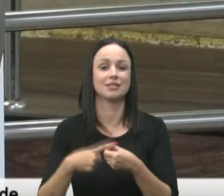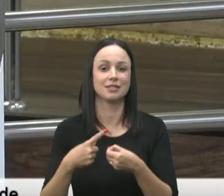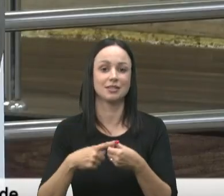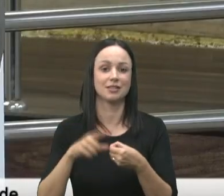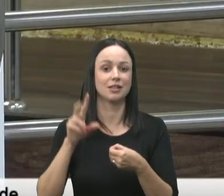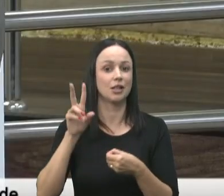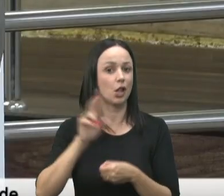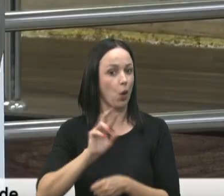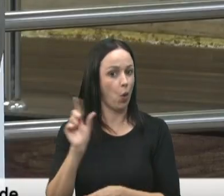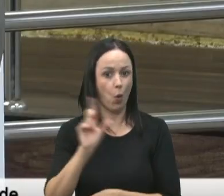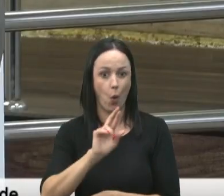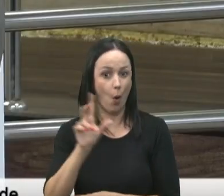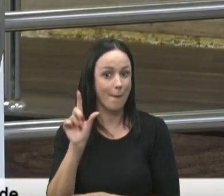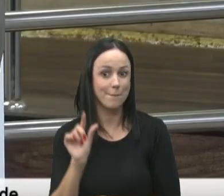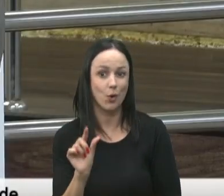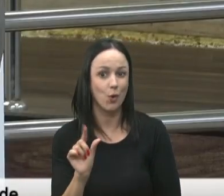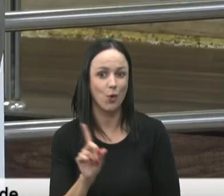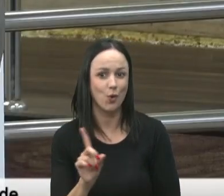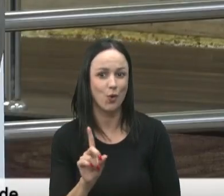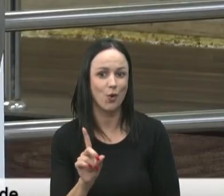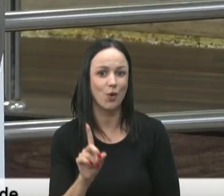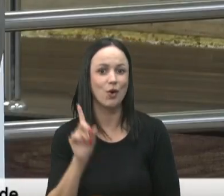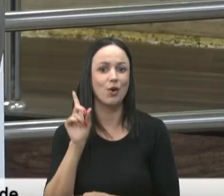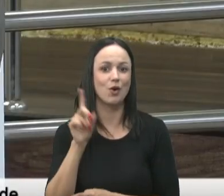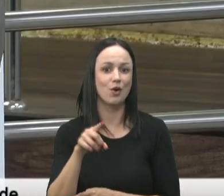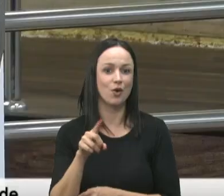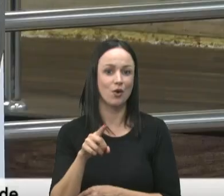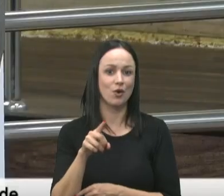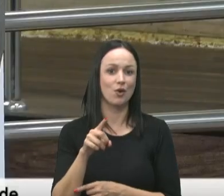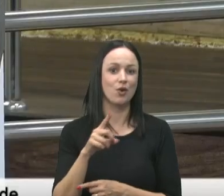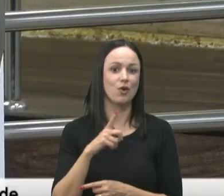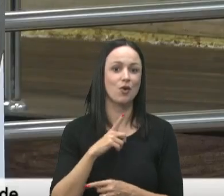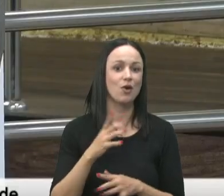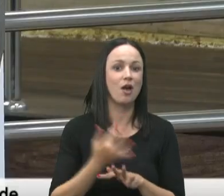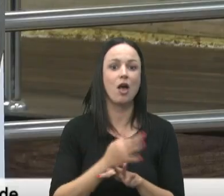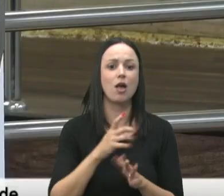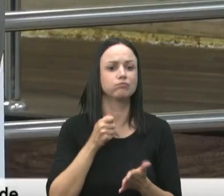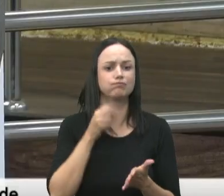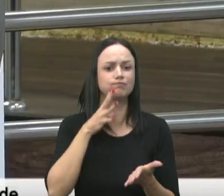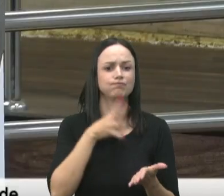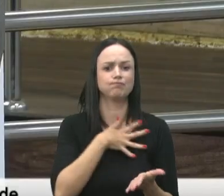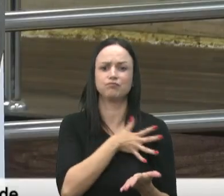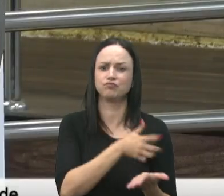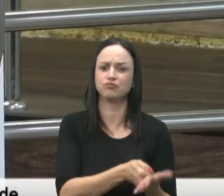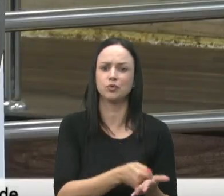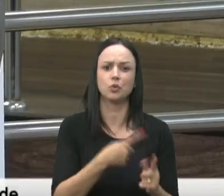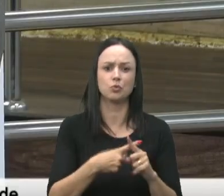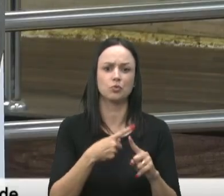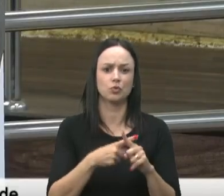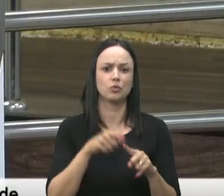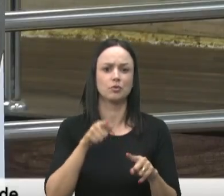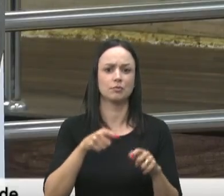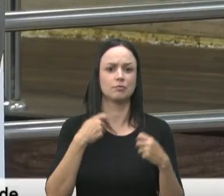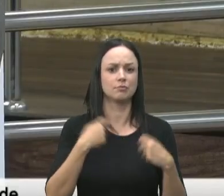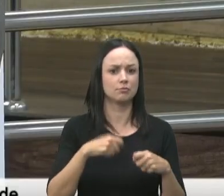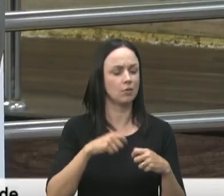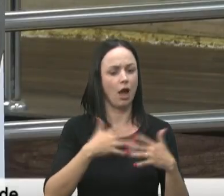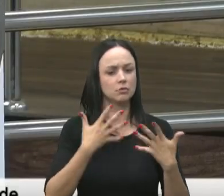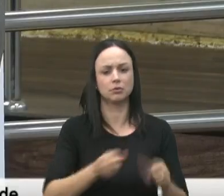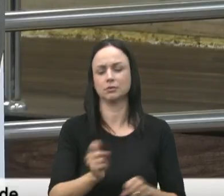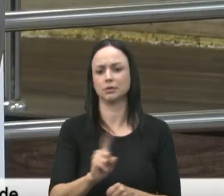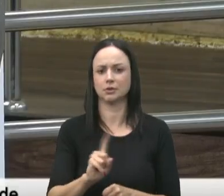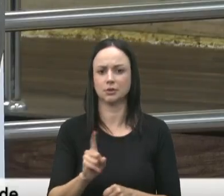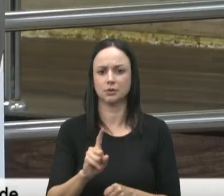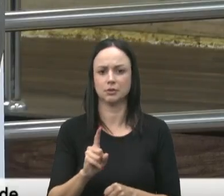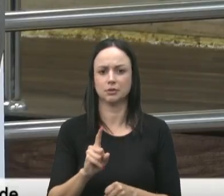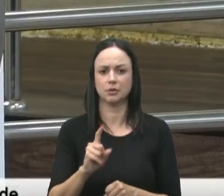pouca coisa, que é intolerante com o fascismo. E que bom, porque com o fascismo a gente tem que ser intolerante, com a